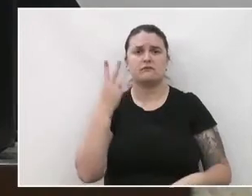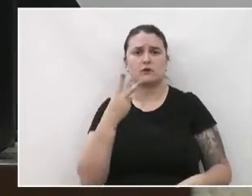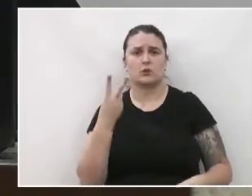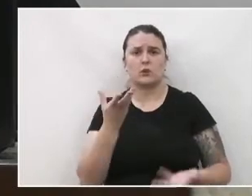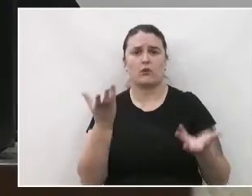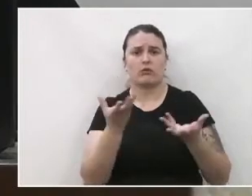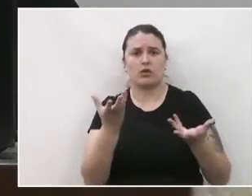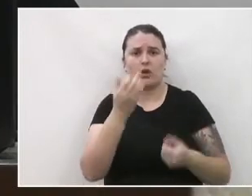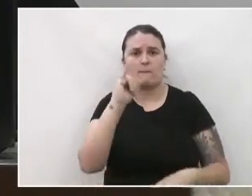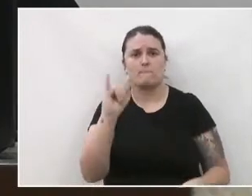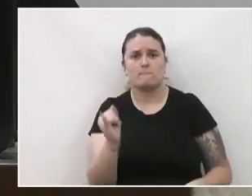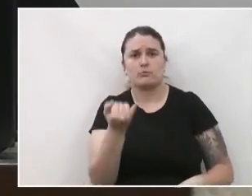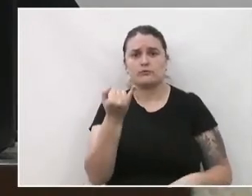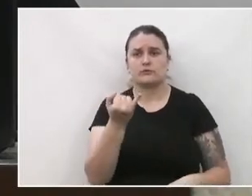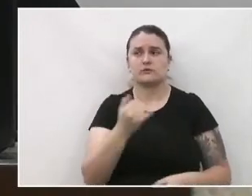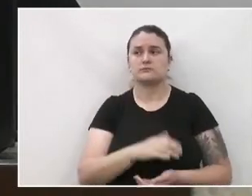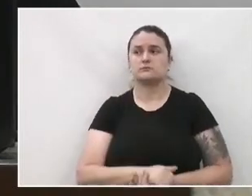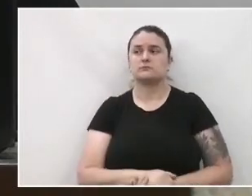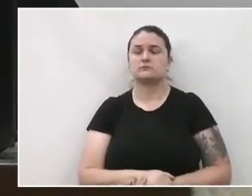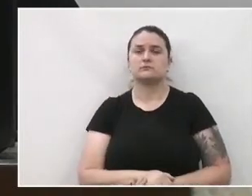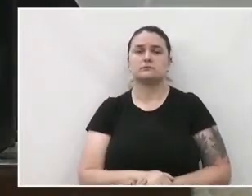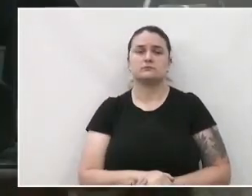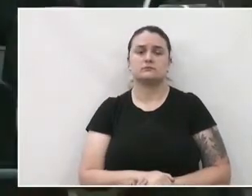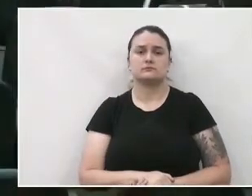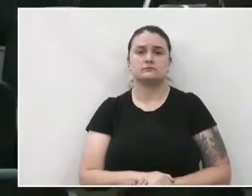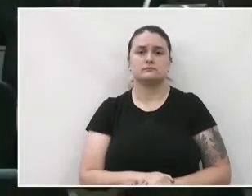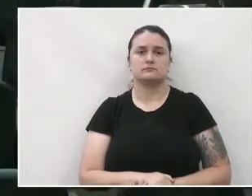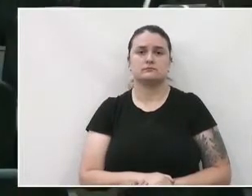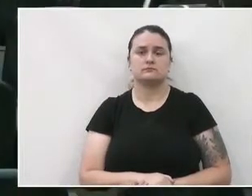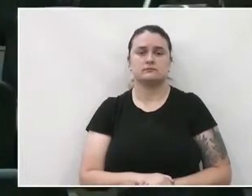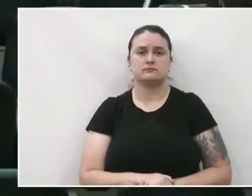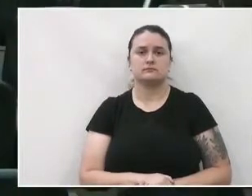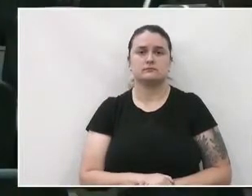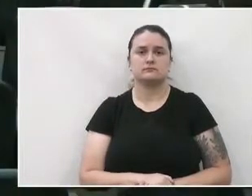nobres vereadores que dela desejarem fazer uso.